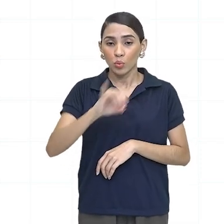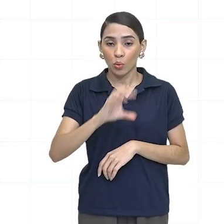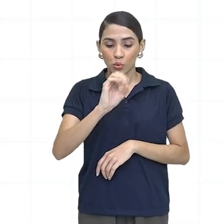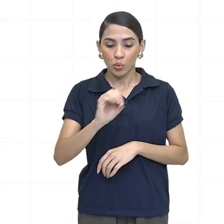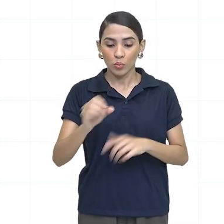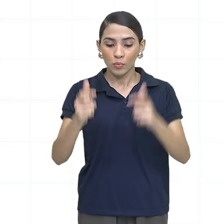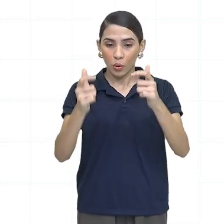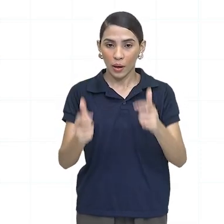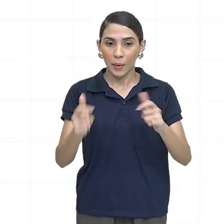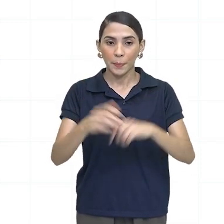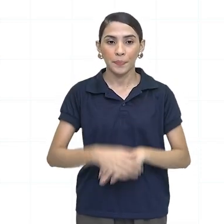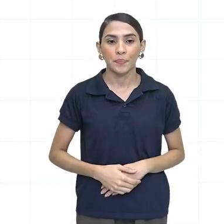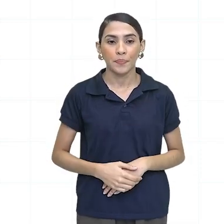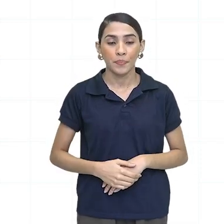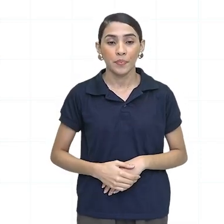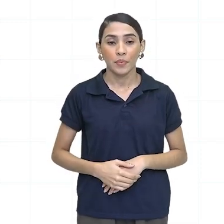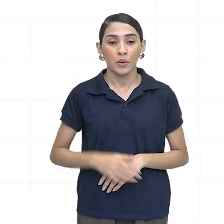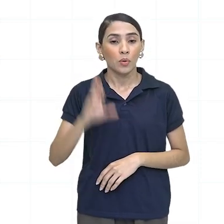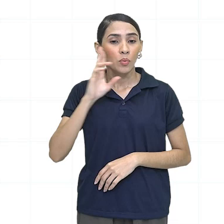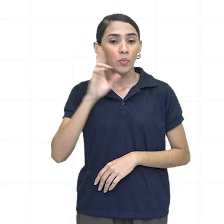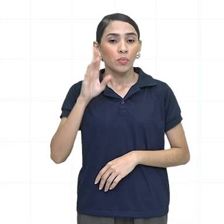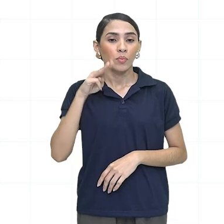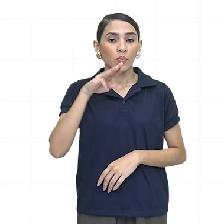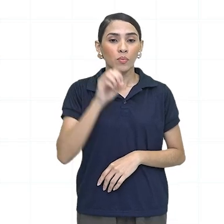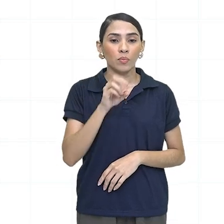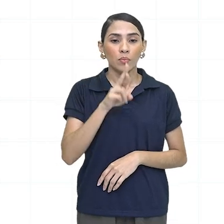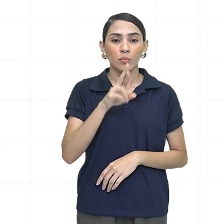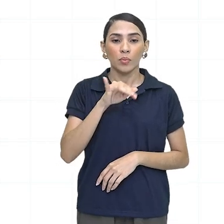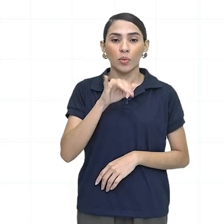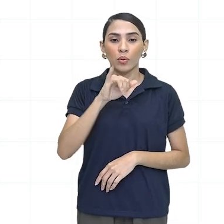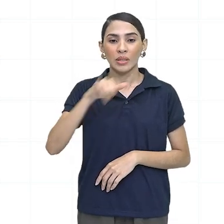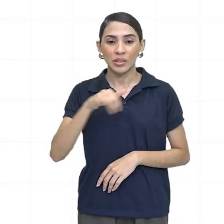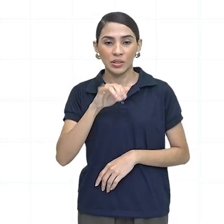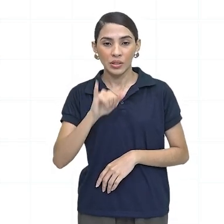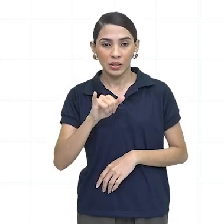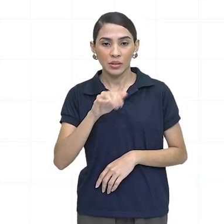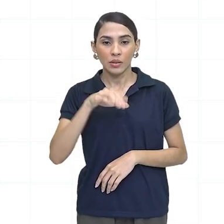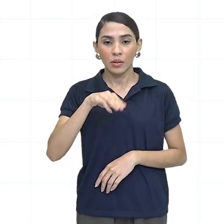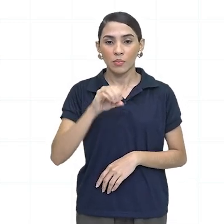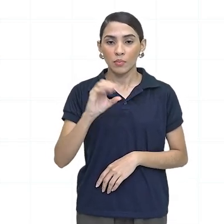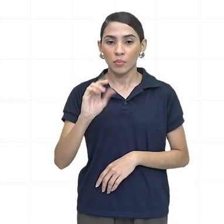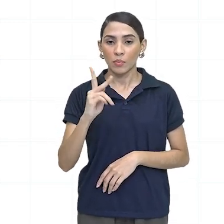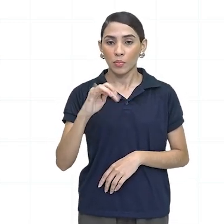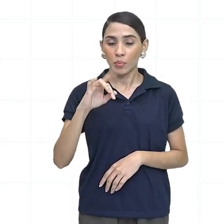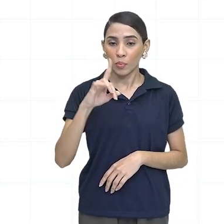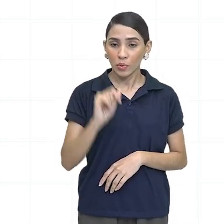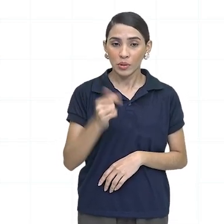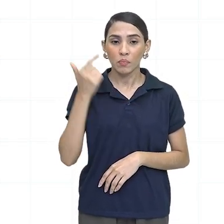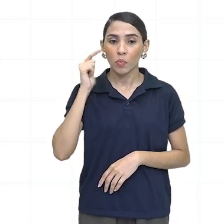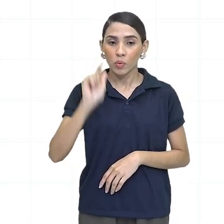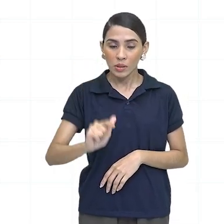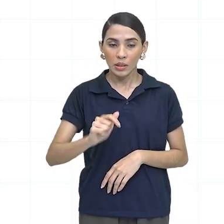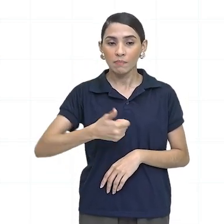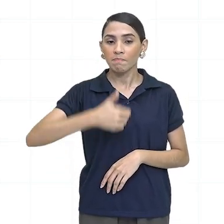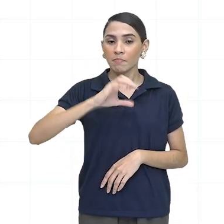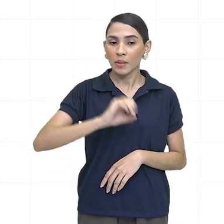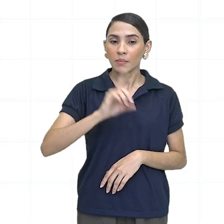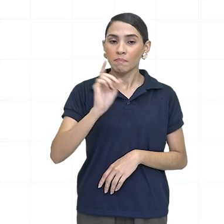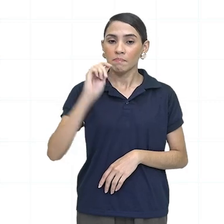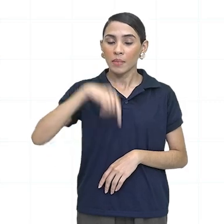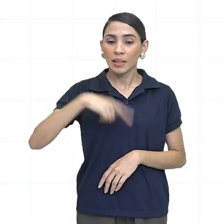né? O mestre Moriji Moshida foi o último a receber o 10º Dan por